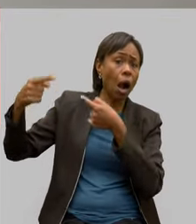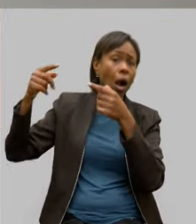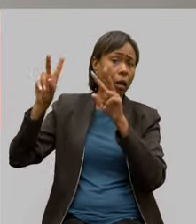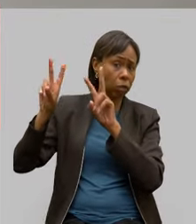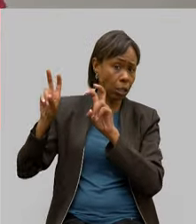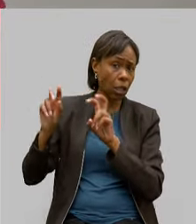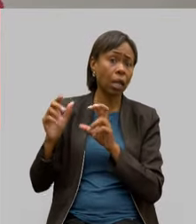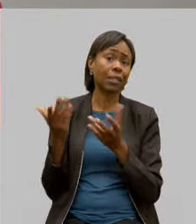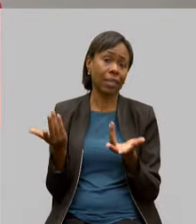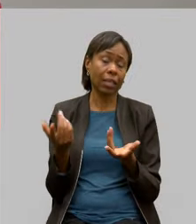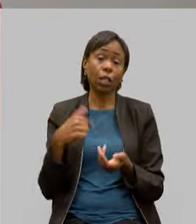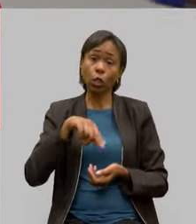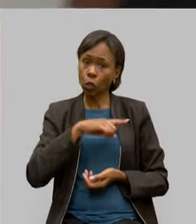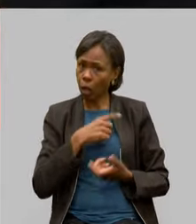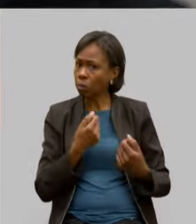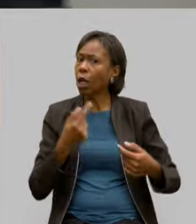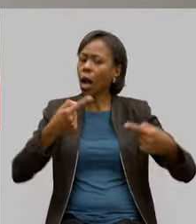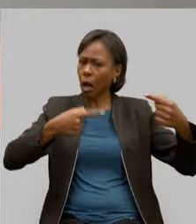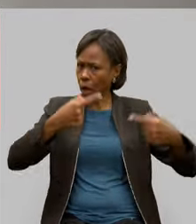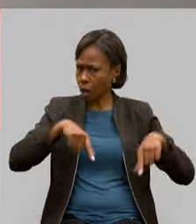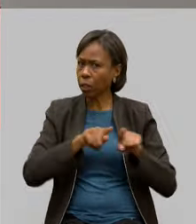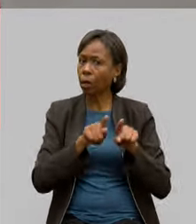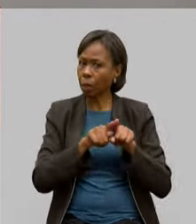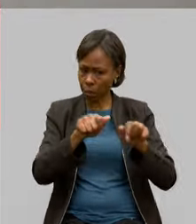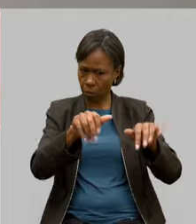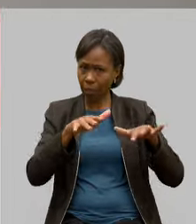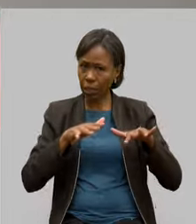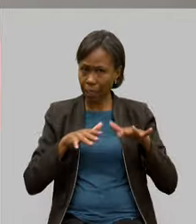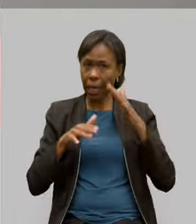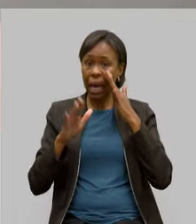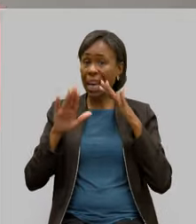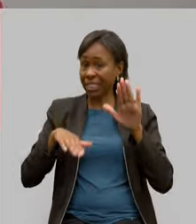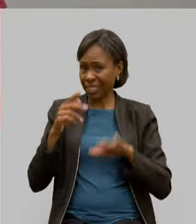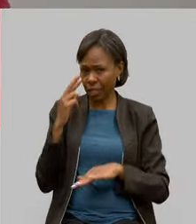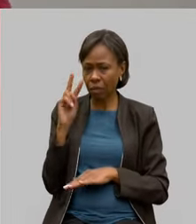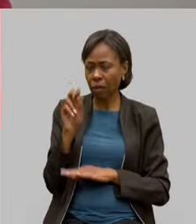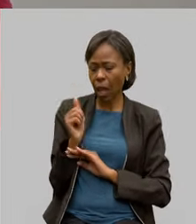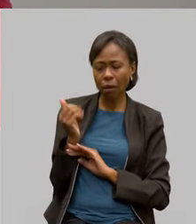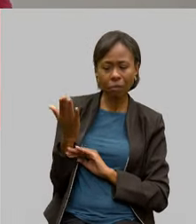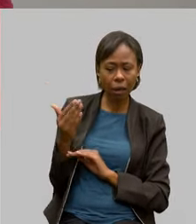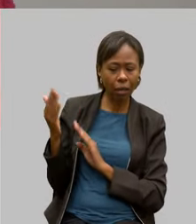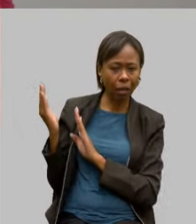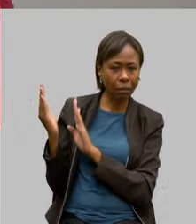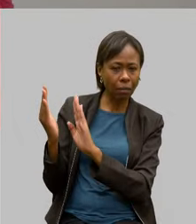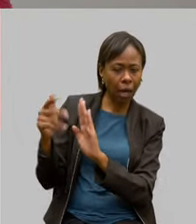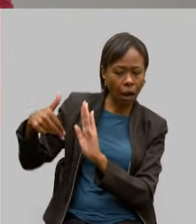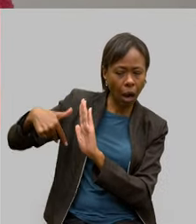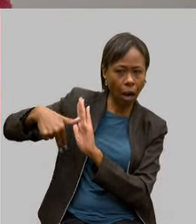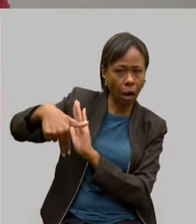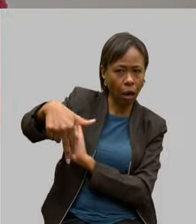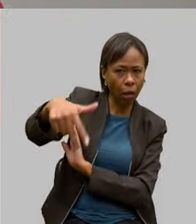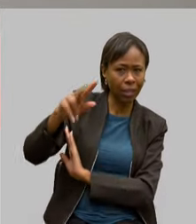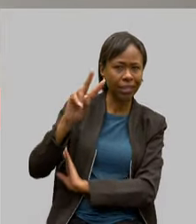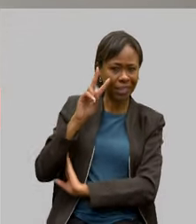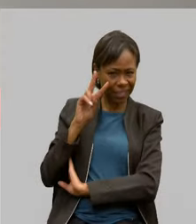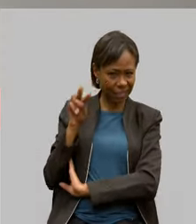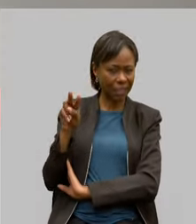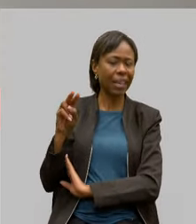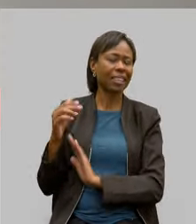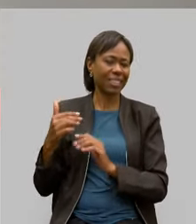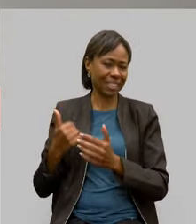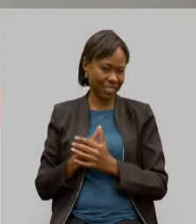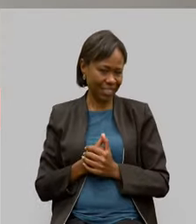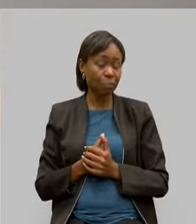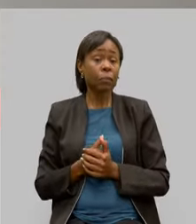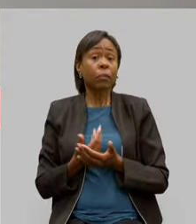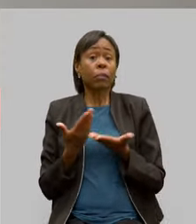quando a gente não vê nas audiências né porque o corredor tem tem muita gente andando pelos corredores do Poder Legislativo Então